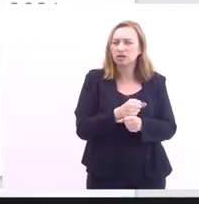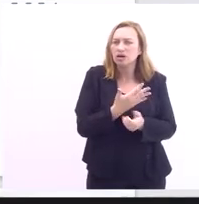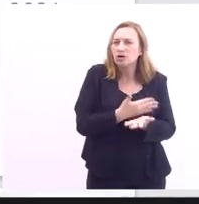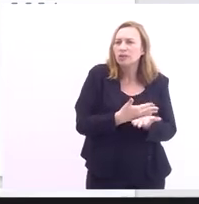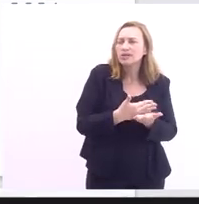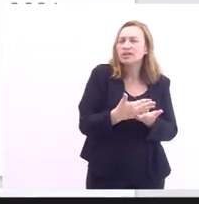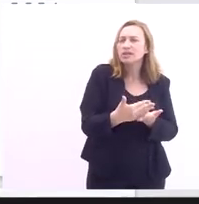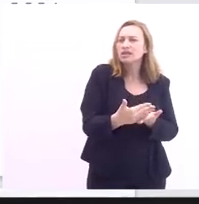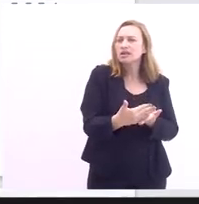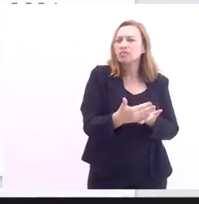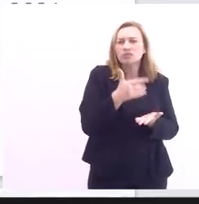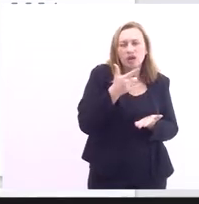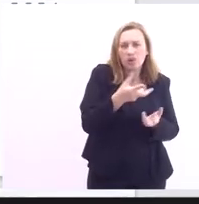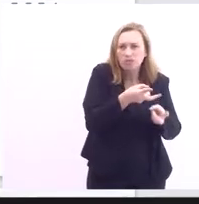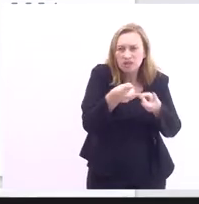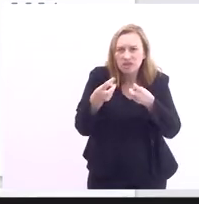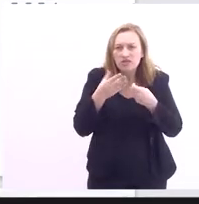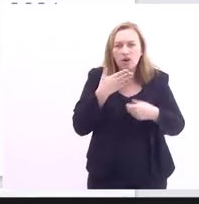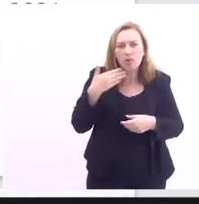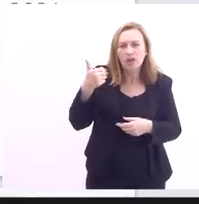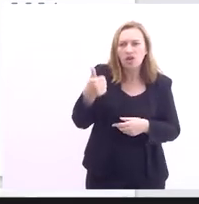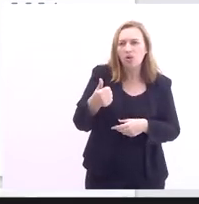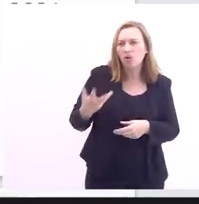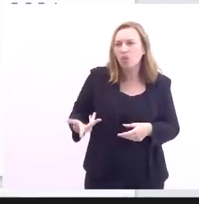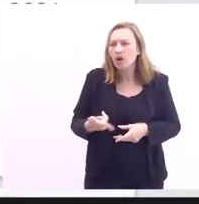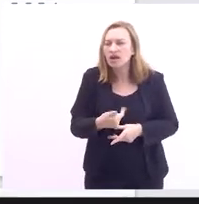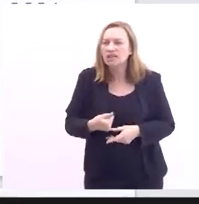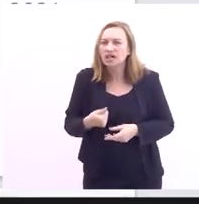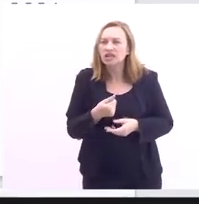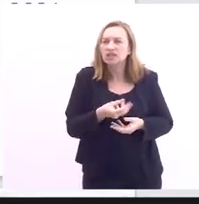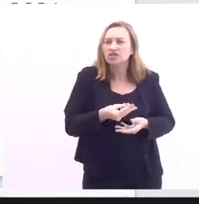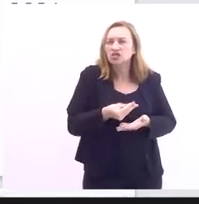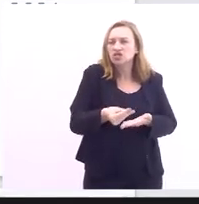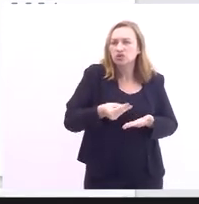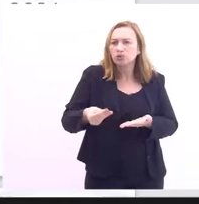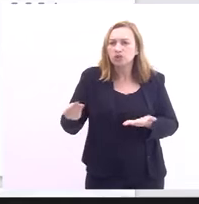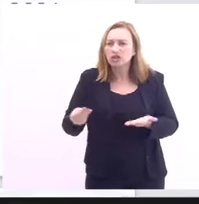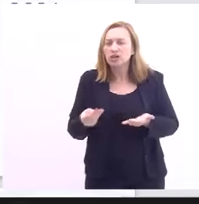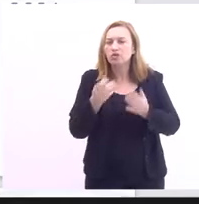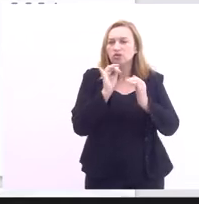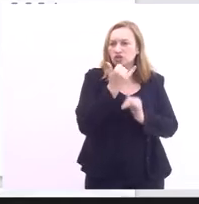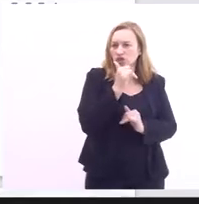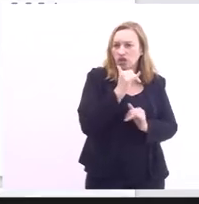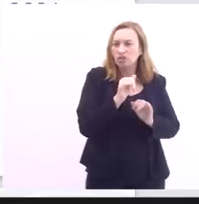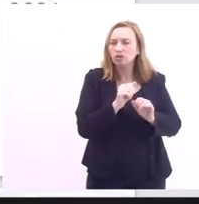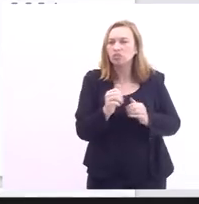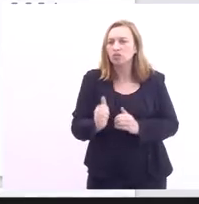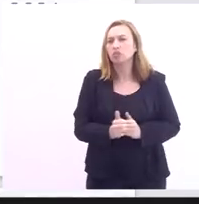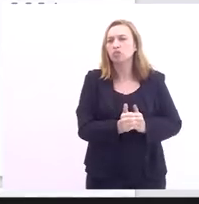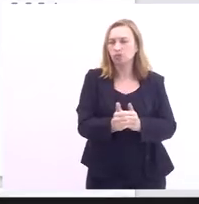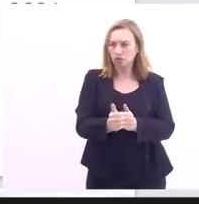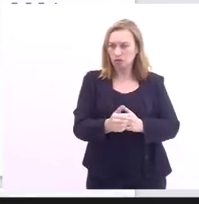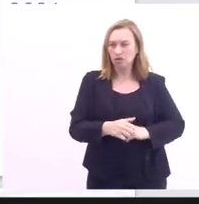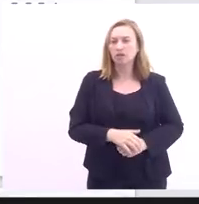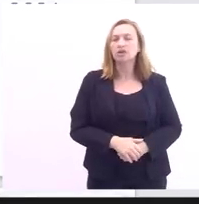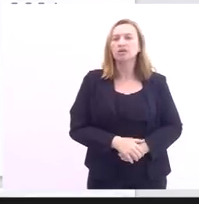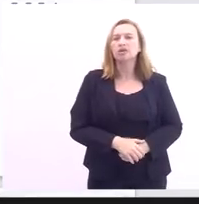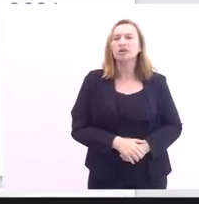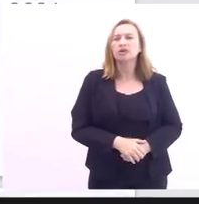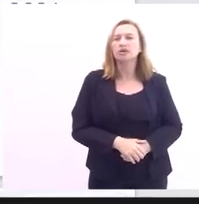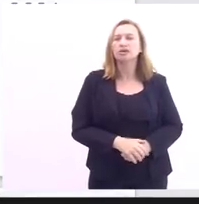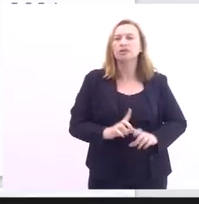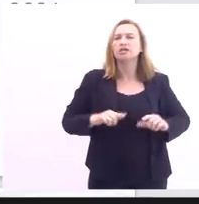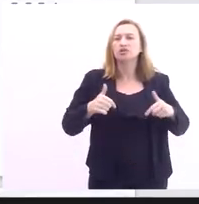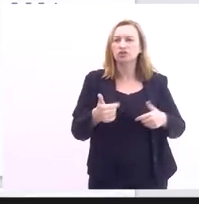começamos a puxar um pouquinho mais a qualidade do fornecimento, apesar do caminho ainda ser longo, como eu disse no princípio, foram essas